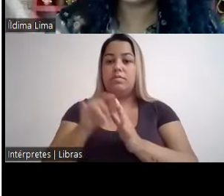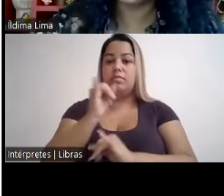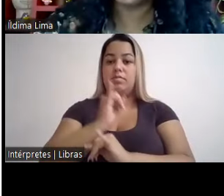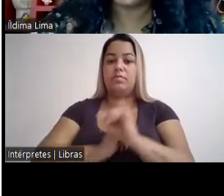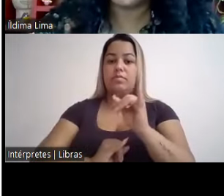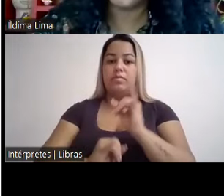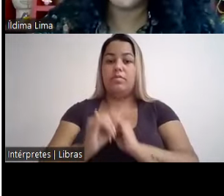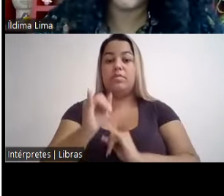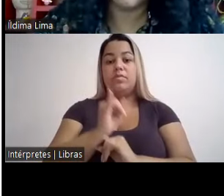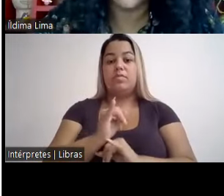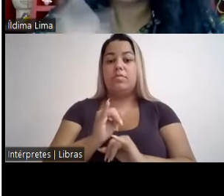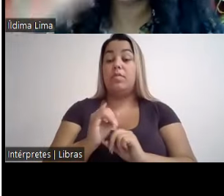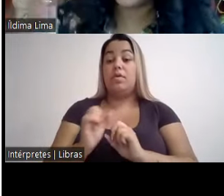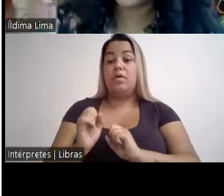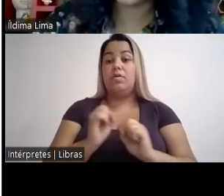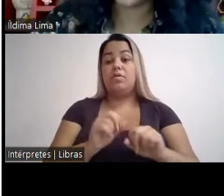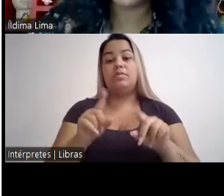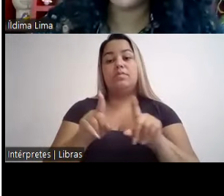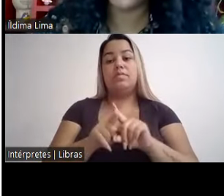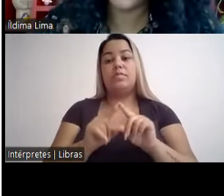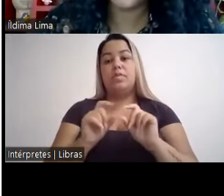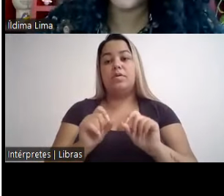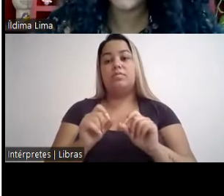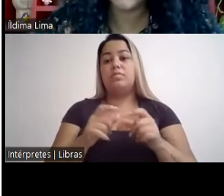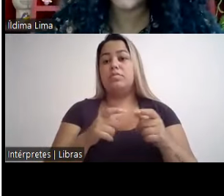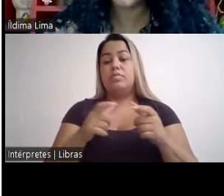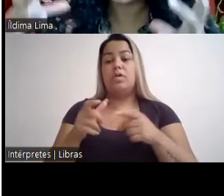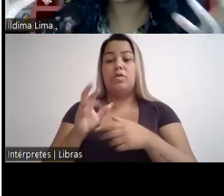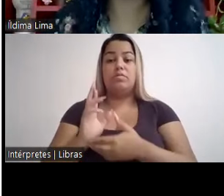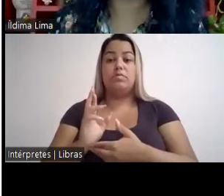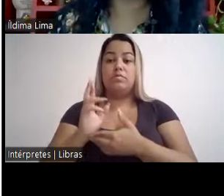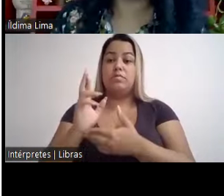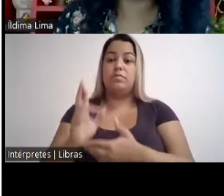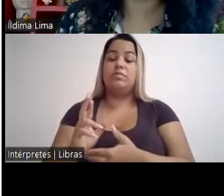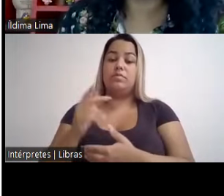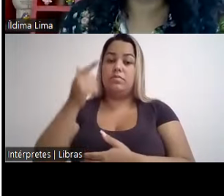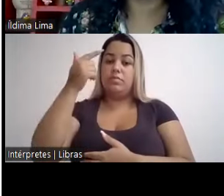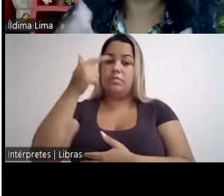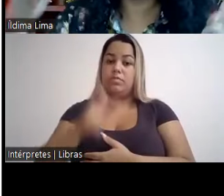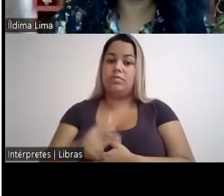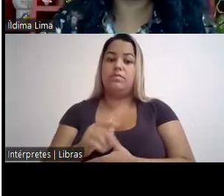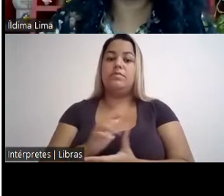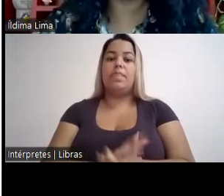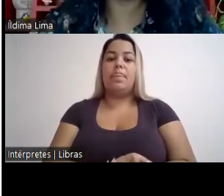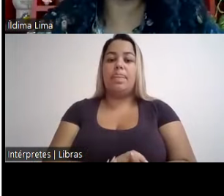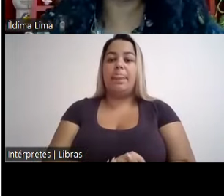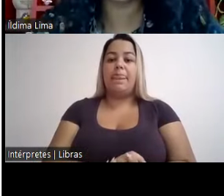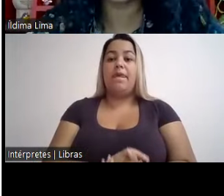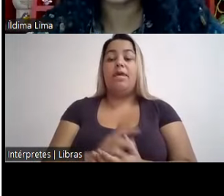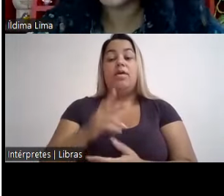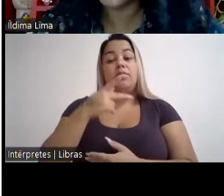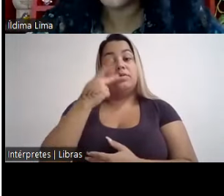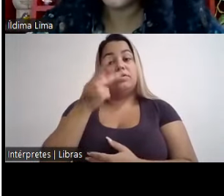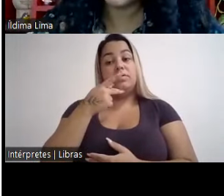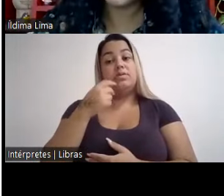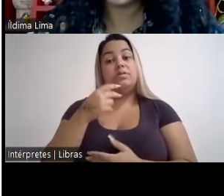olhar a forma como esses corpos são representados, a gente consegue até categorizar, né? Eu citei aí na apresentação